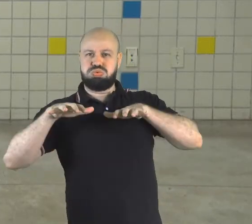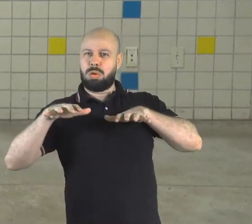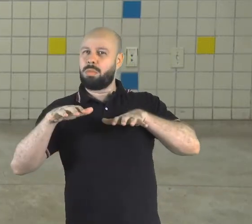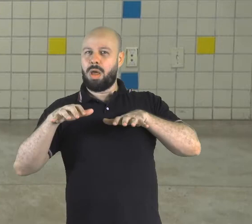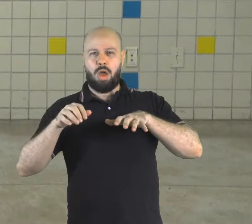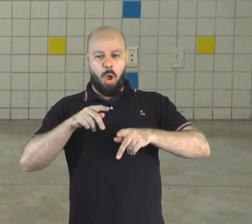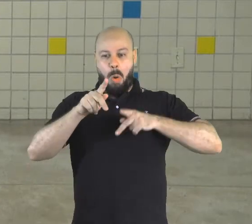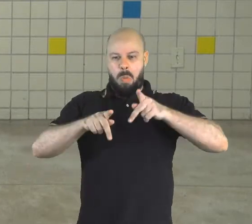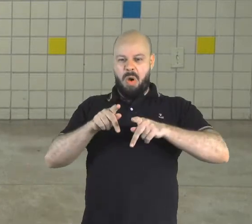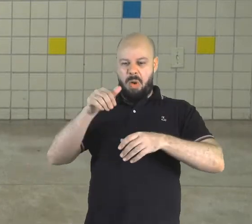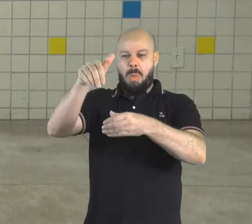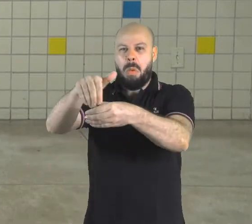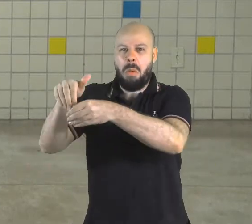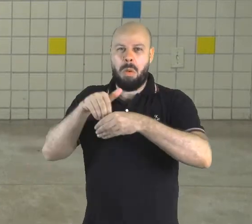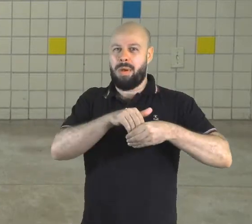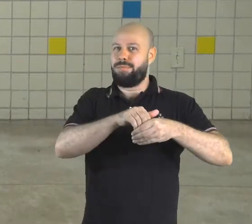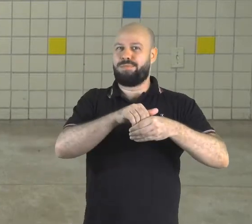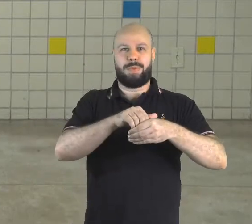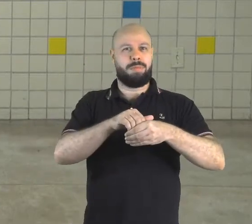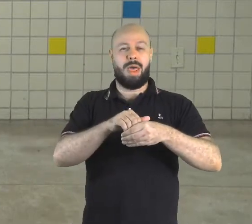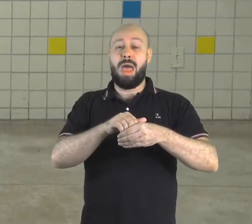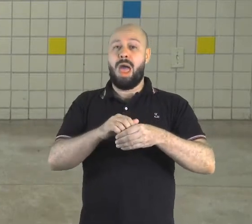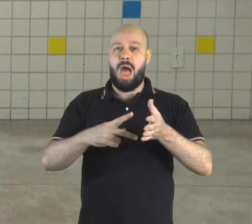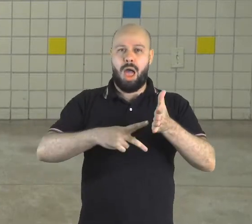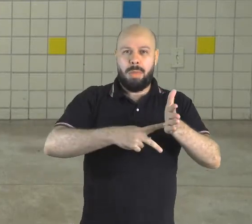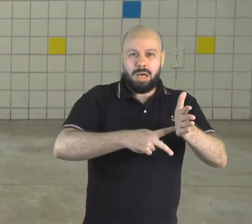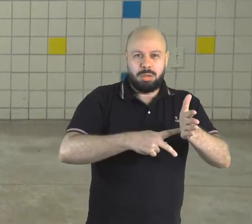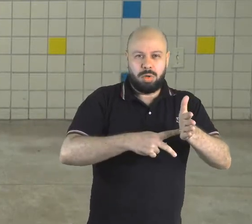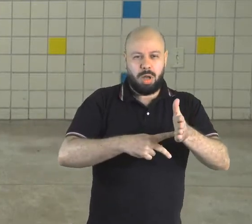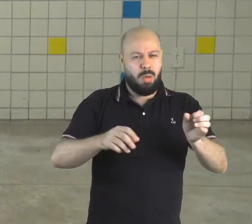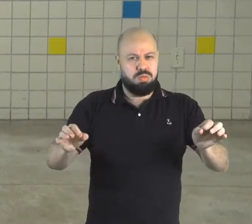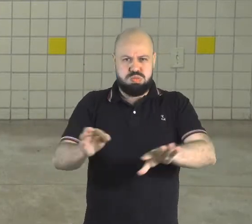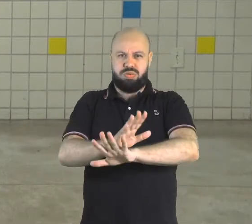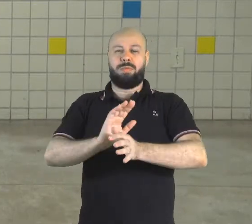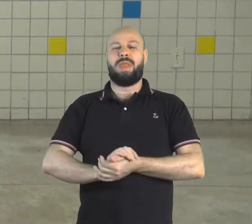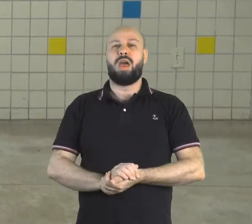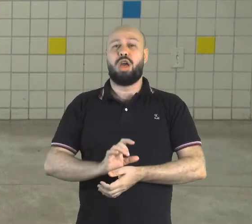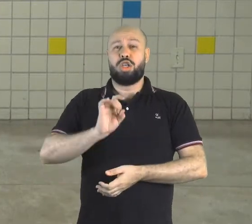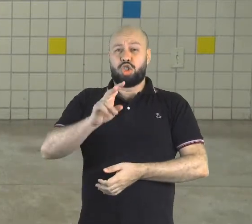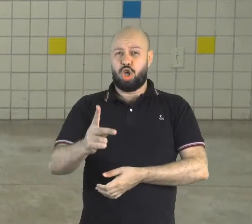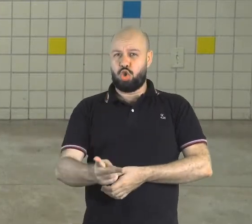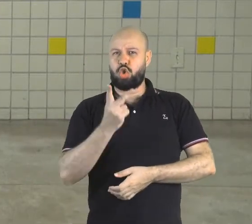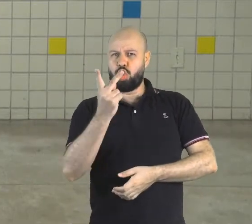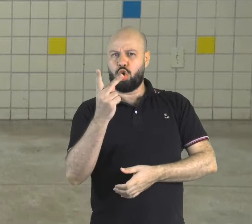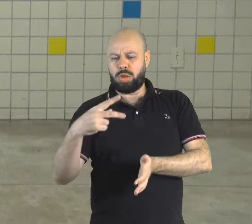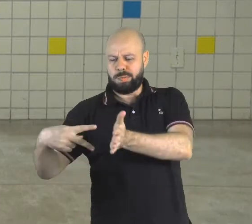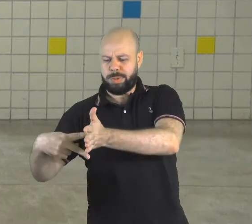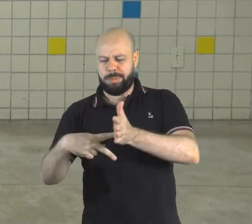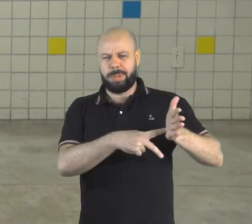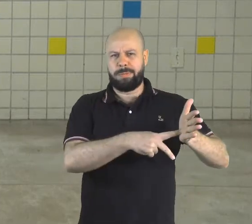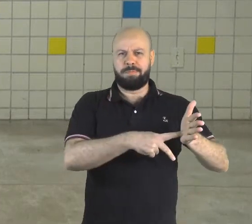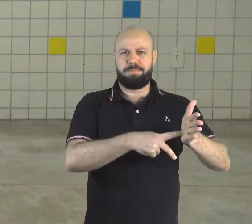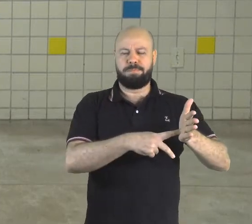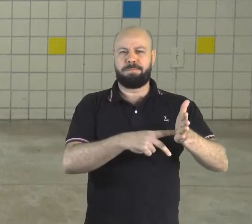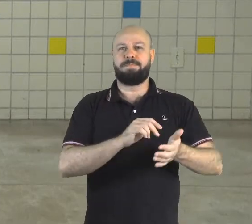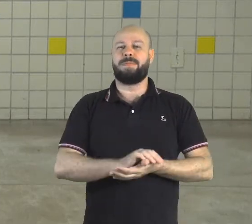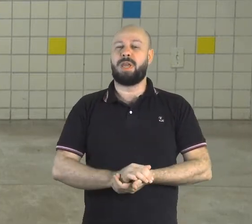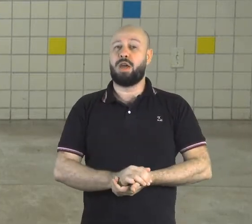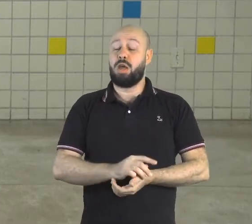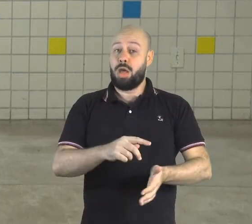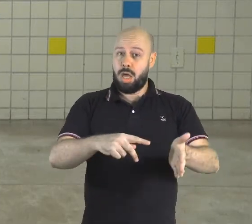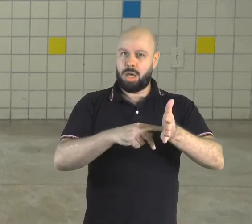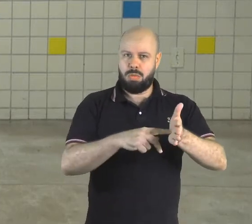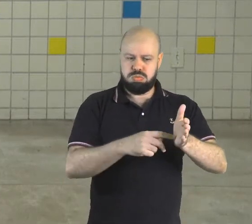Acabou esse monte de partido político. Agora nós temos o chamado bipartidarismo, só o partido de apoio